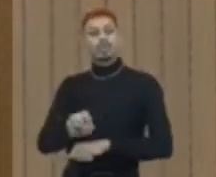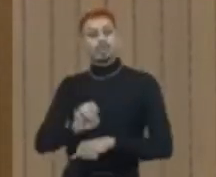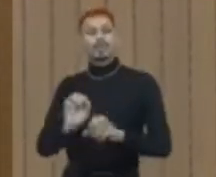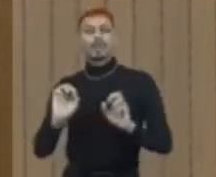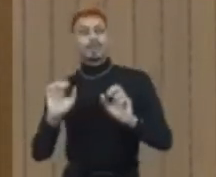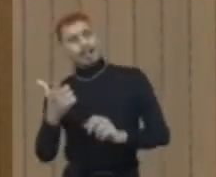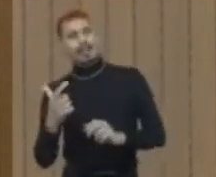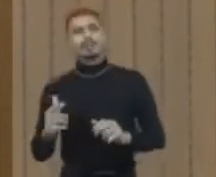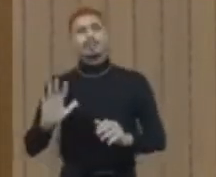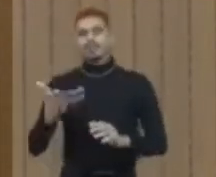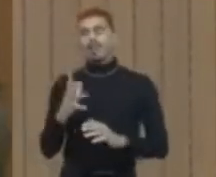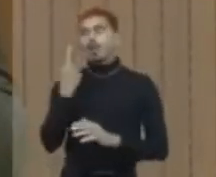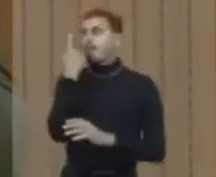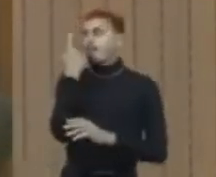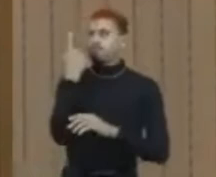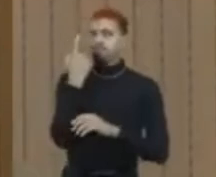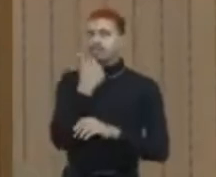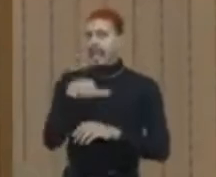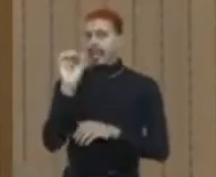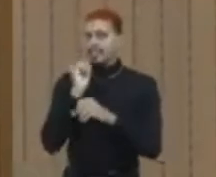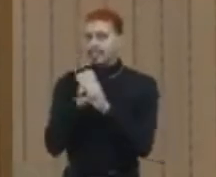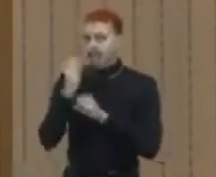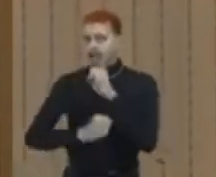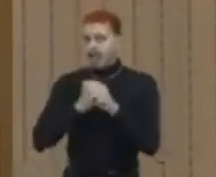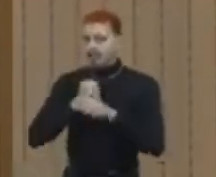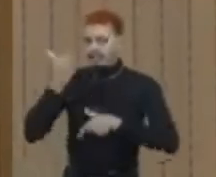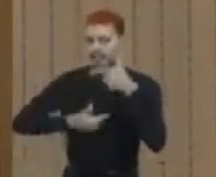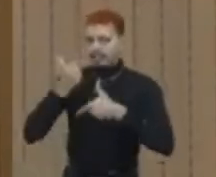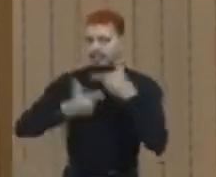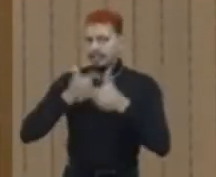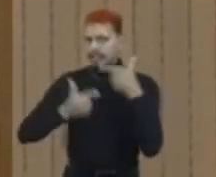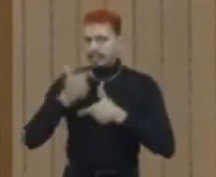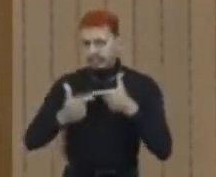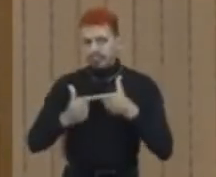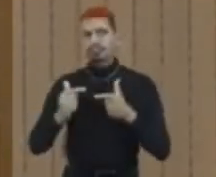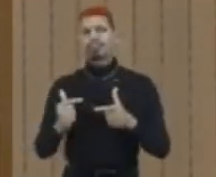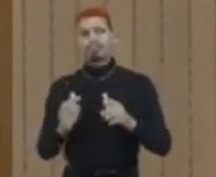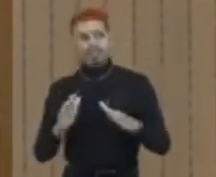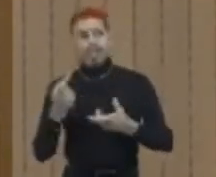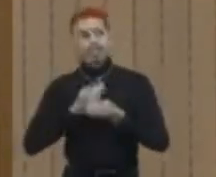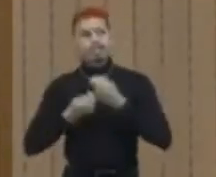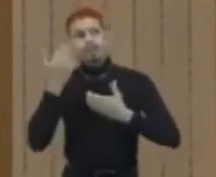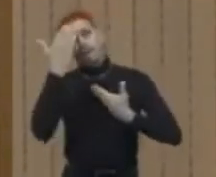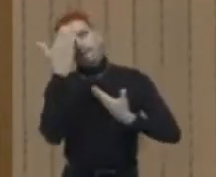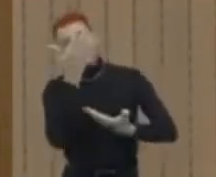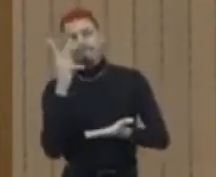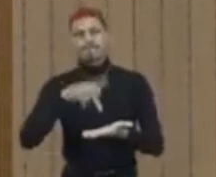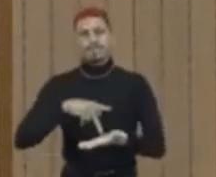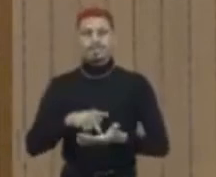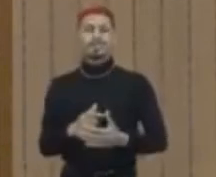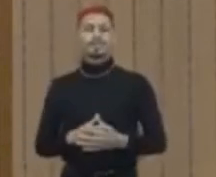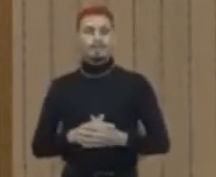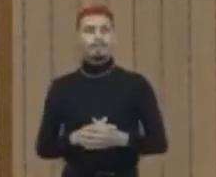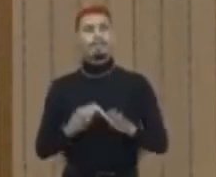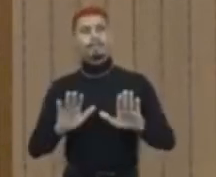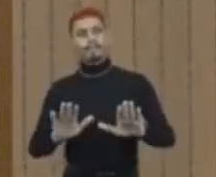ter sido uma década de trabalho nessa obra, a administração, obrigado por isso. Mas eu queria traçar a